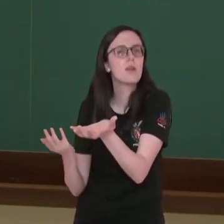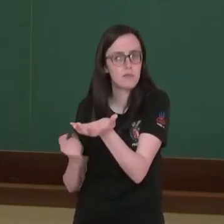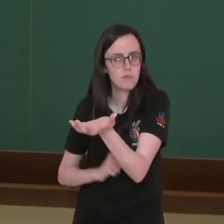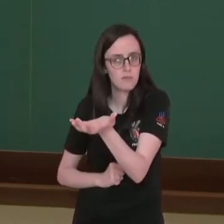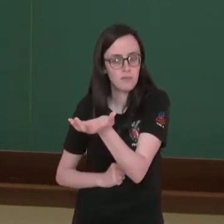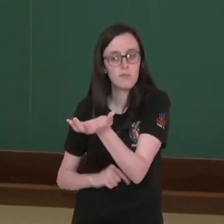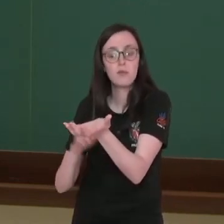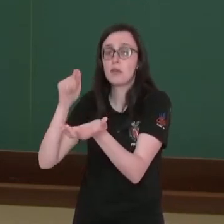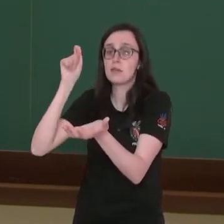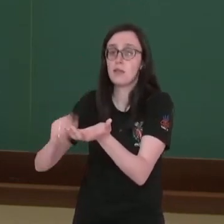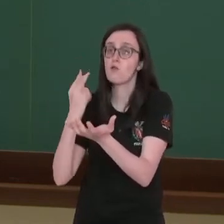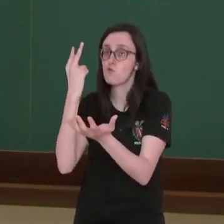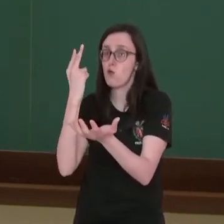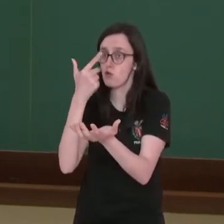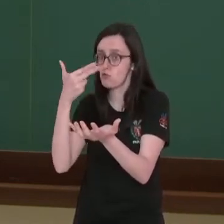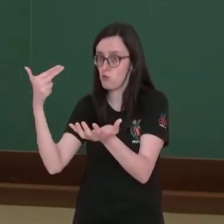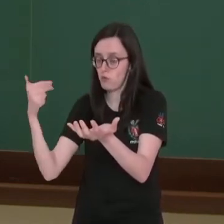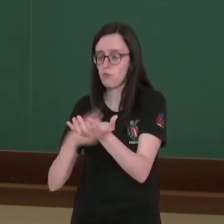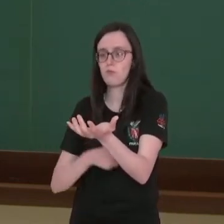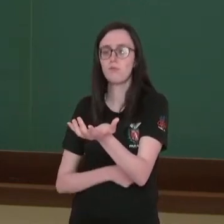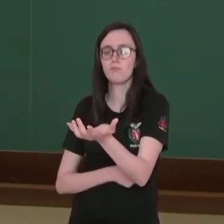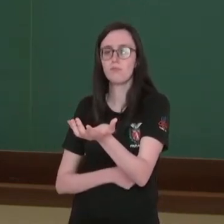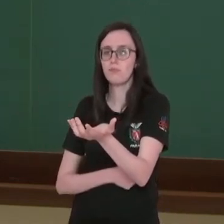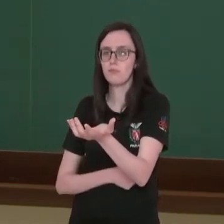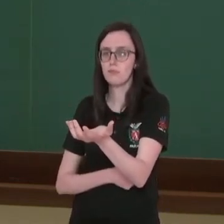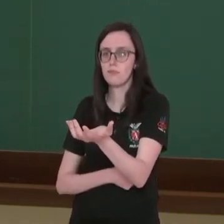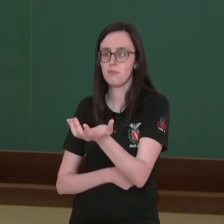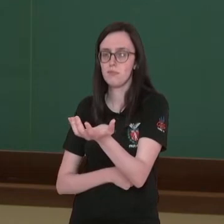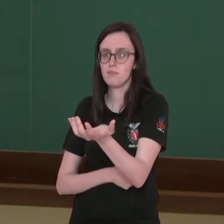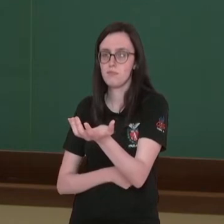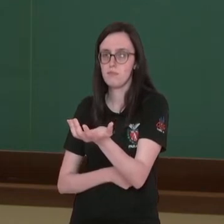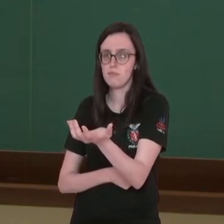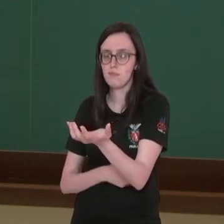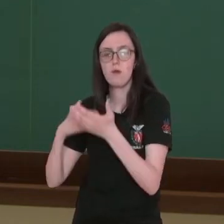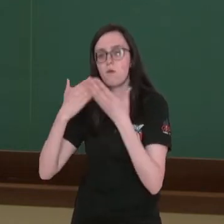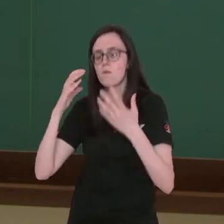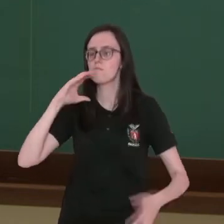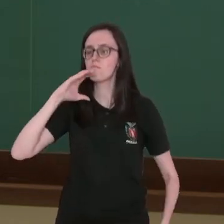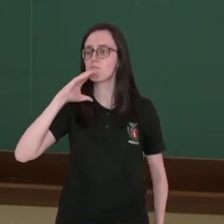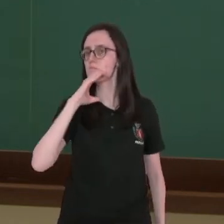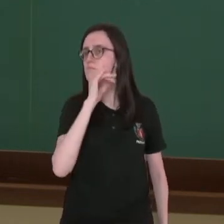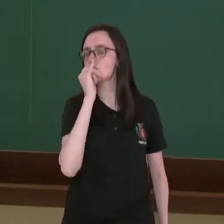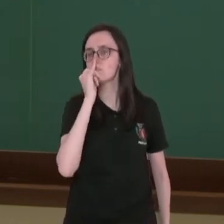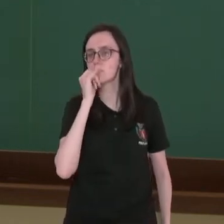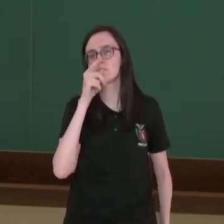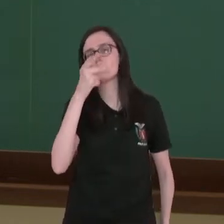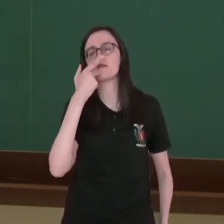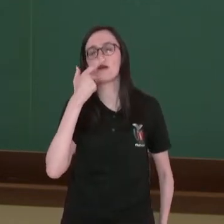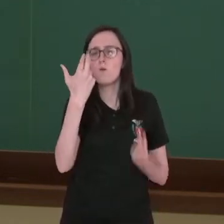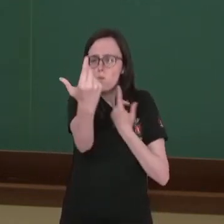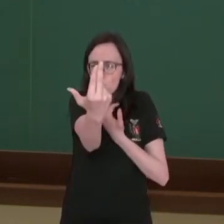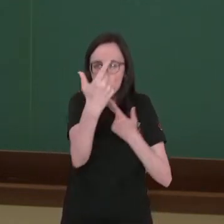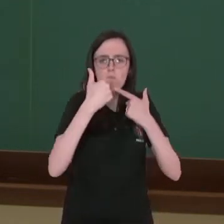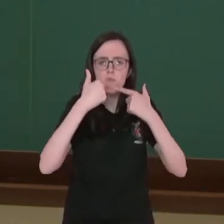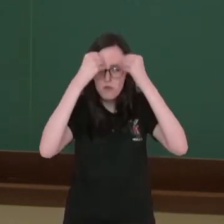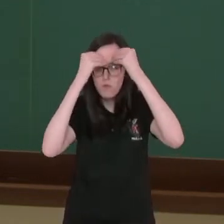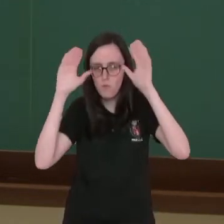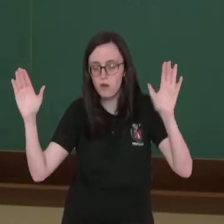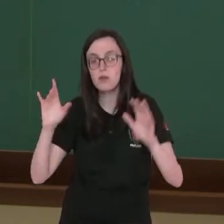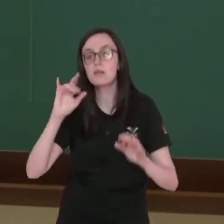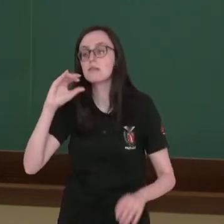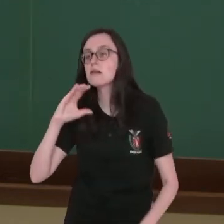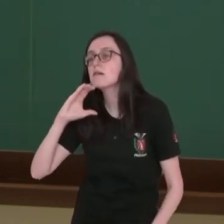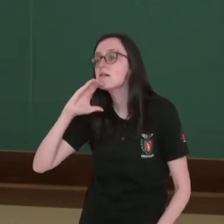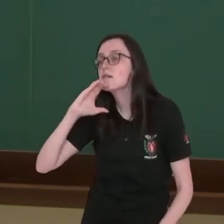fazer 2 coisas. Pessoal, quando se dá calor, vamos pensar, eu vou falar na tua linguagem. Deu calor para o